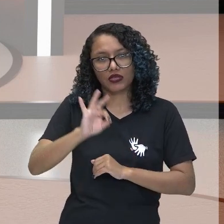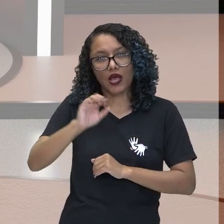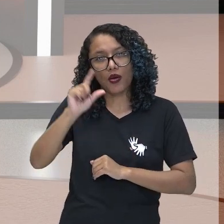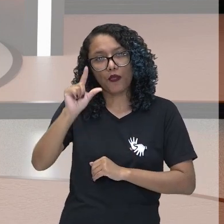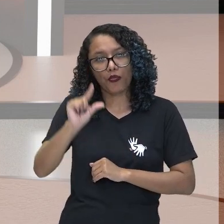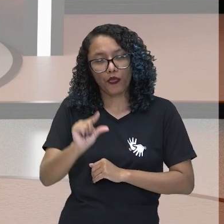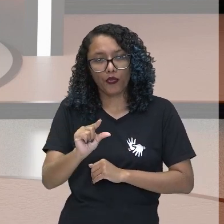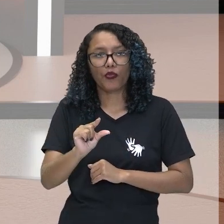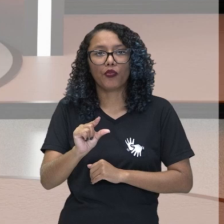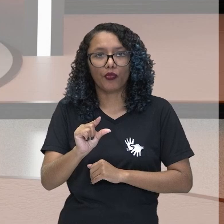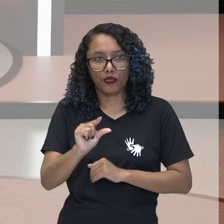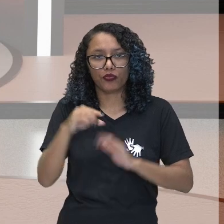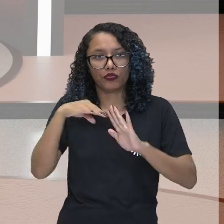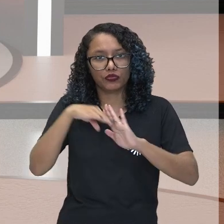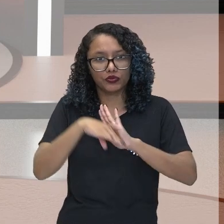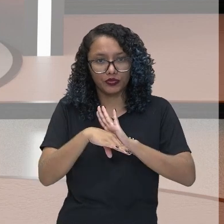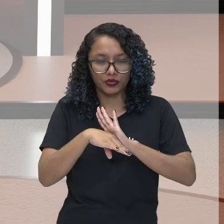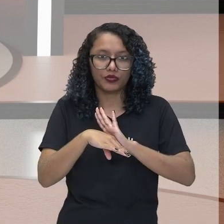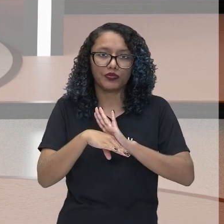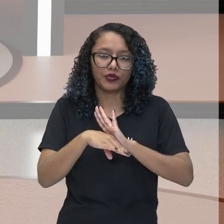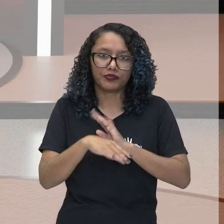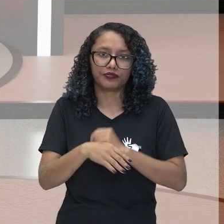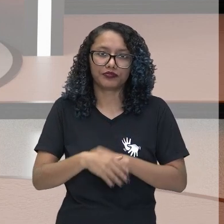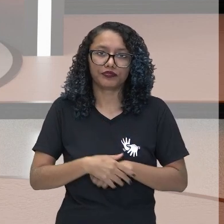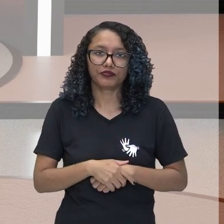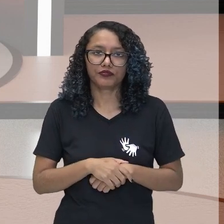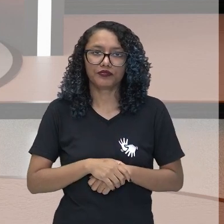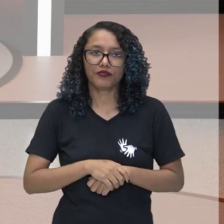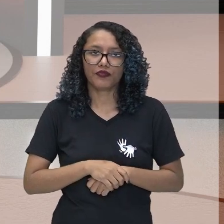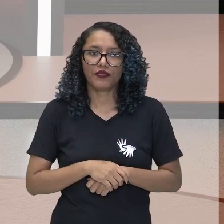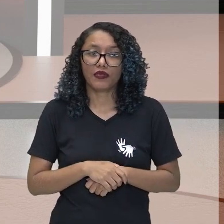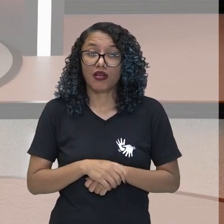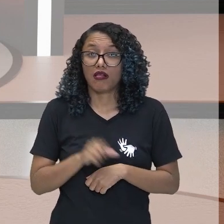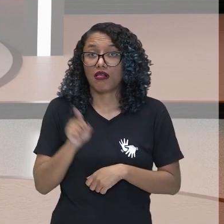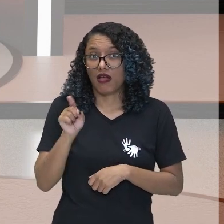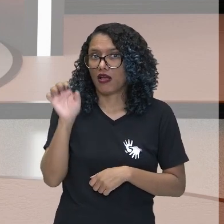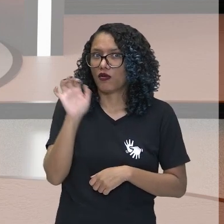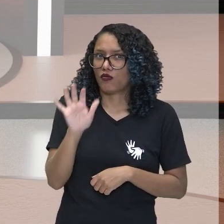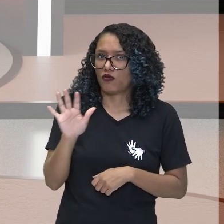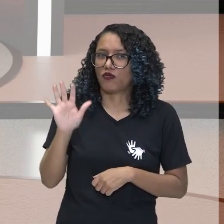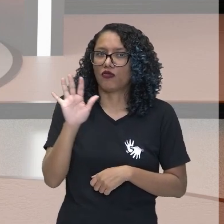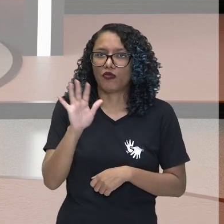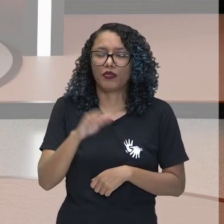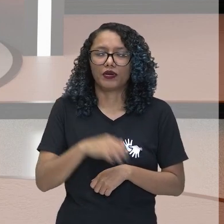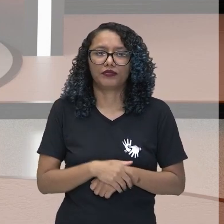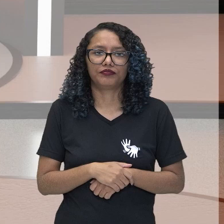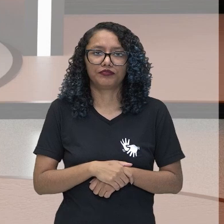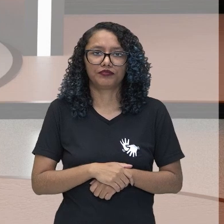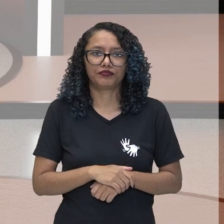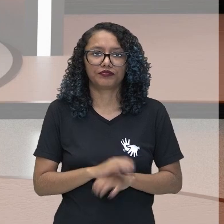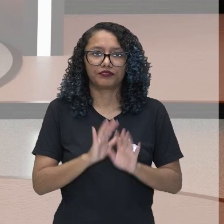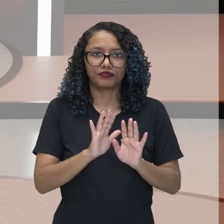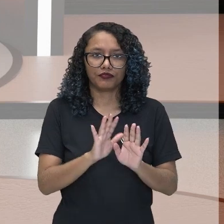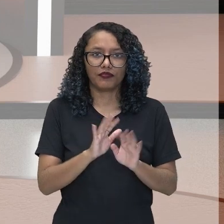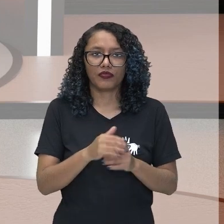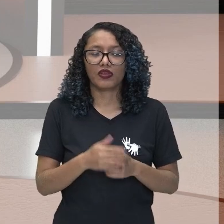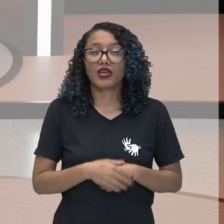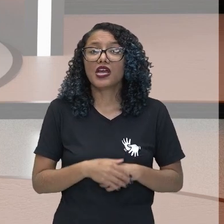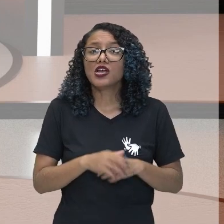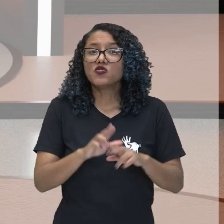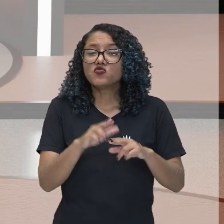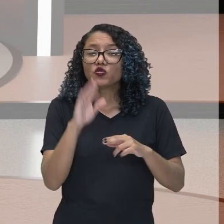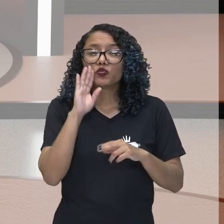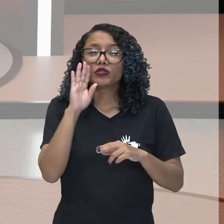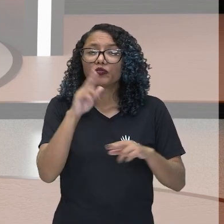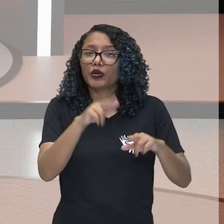essa baixa no nível aí do crescimento populacional na Europa, tá bom? Agora, quais serão essas principais causas,